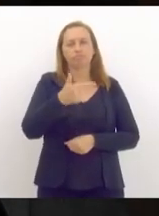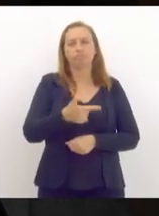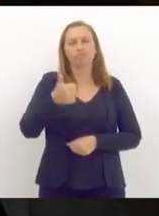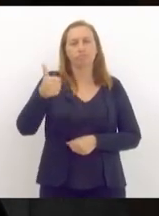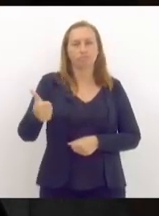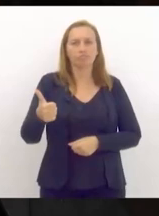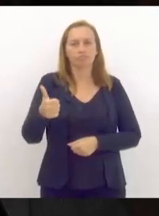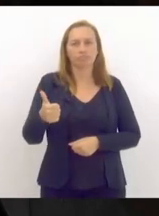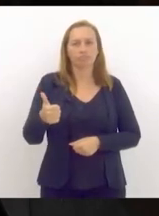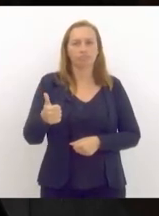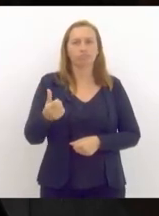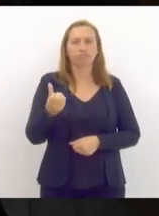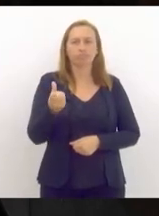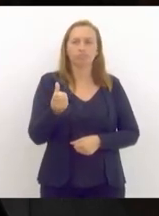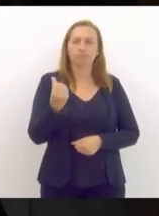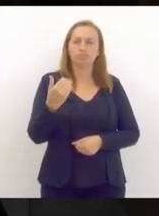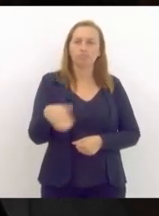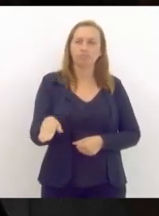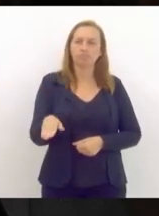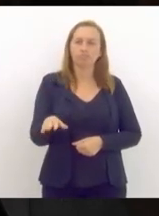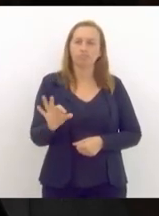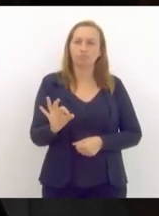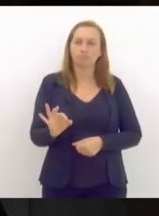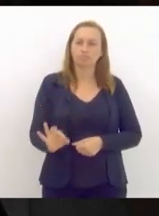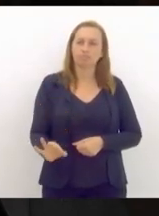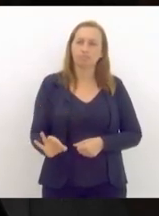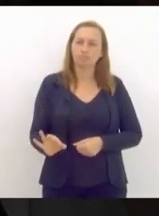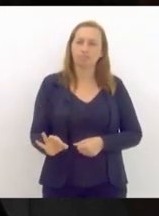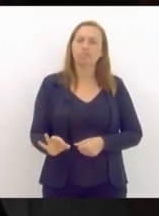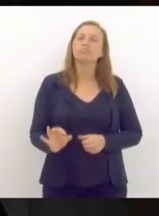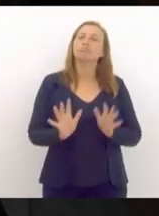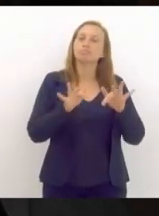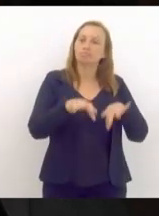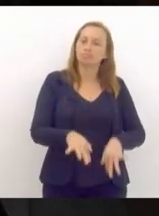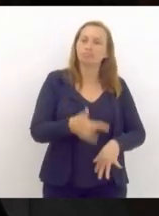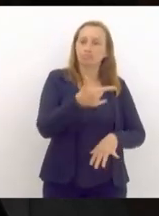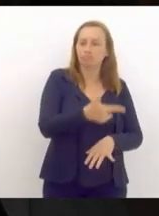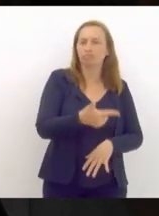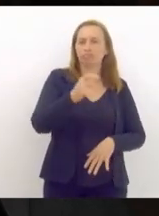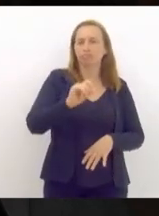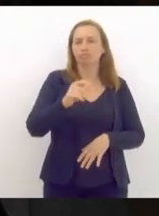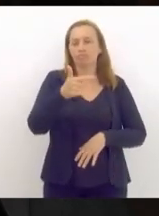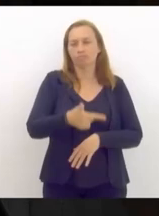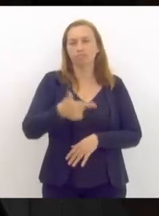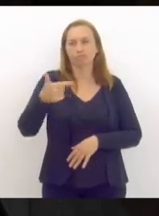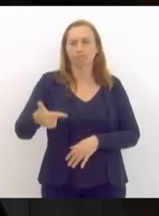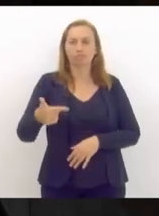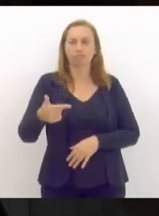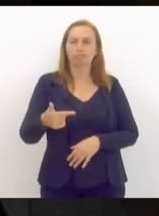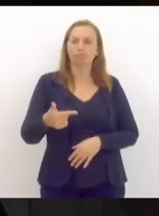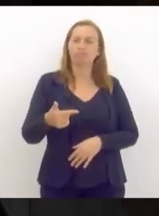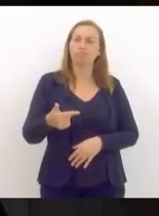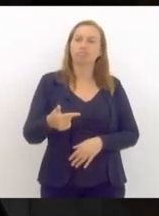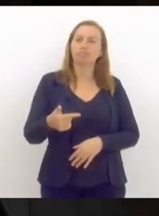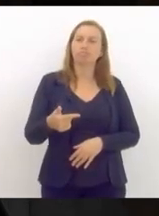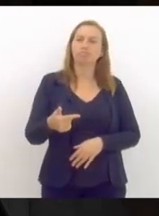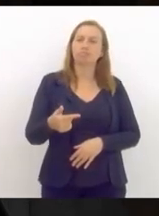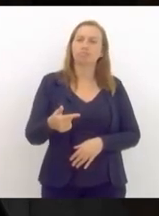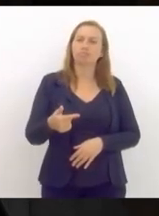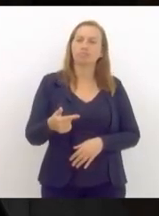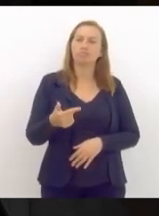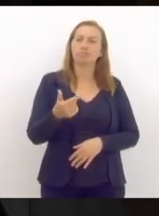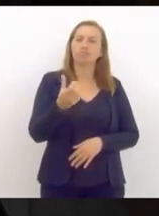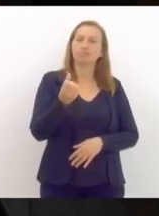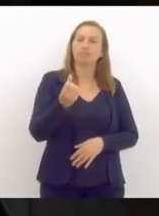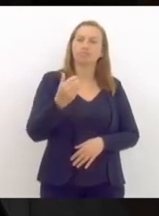2021, 6,5% no final de 2022, início de 2023, e a expectativa de